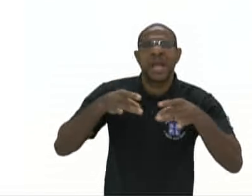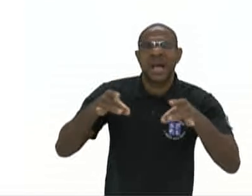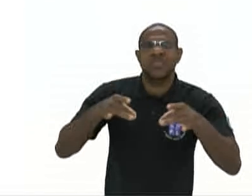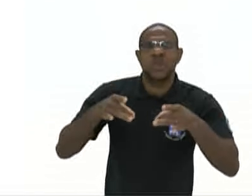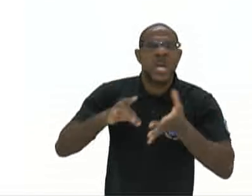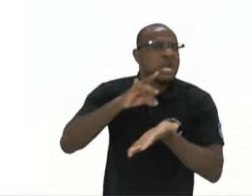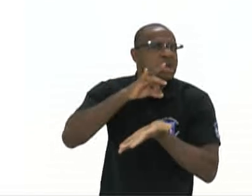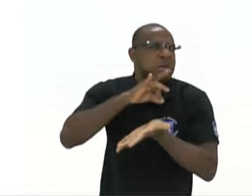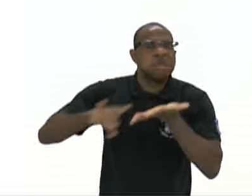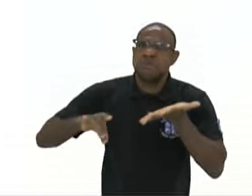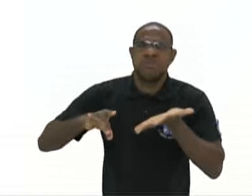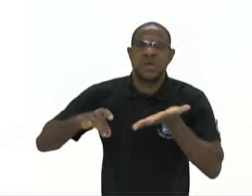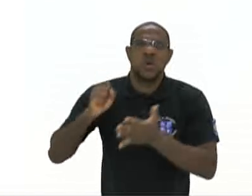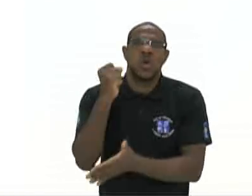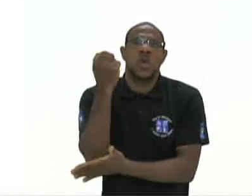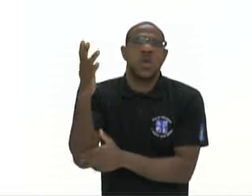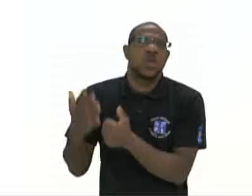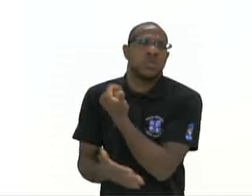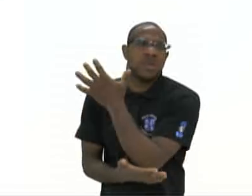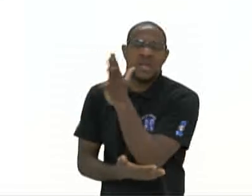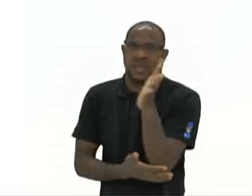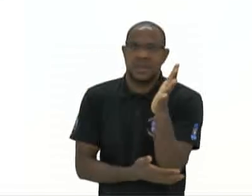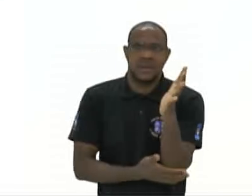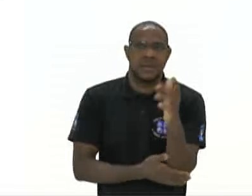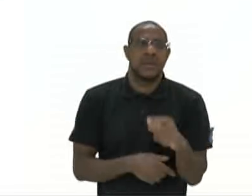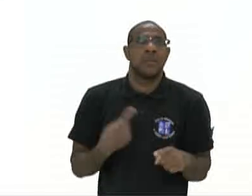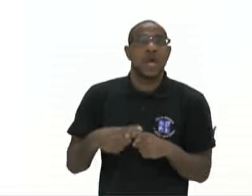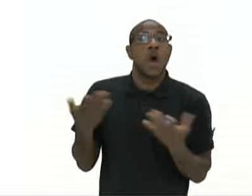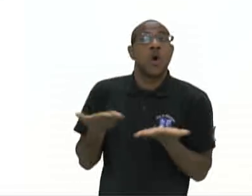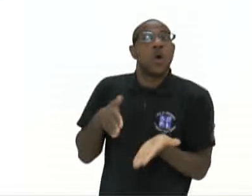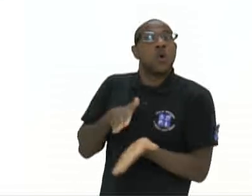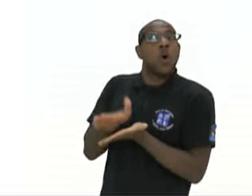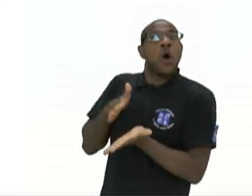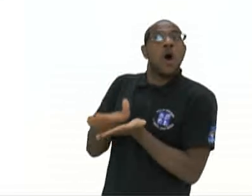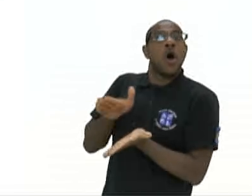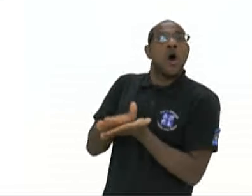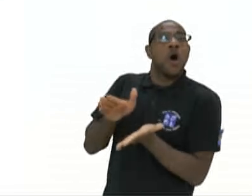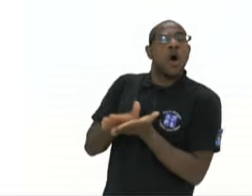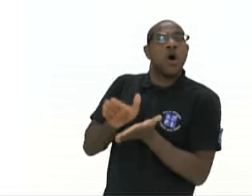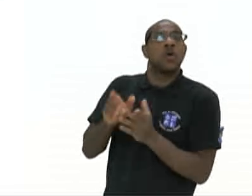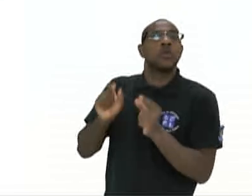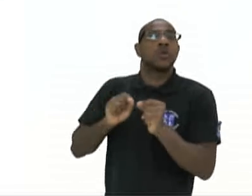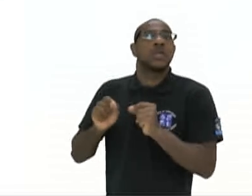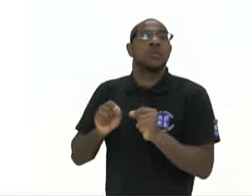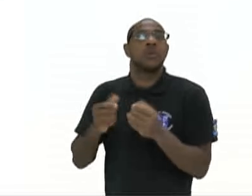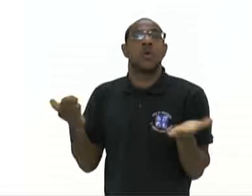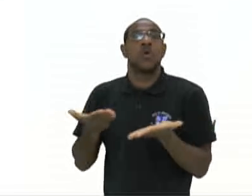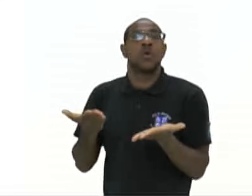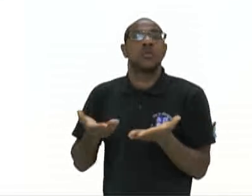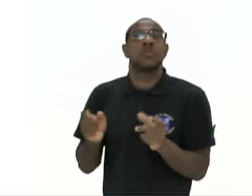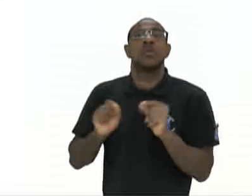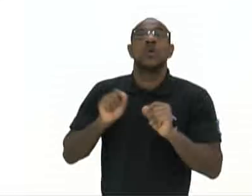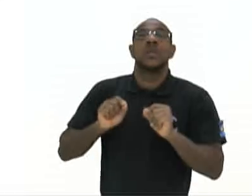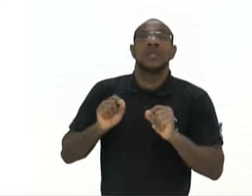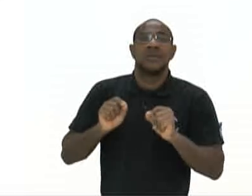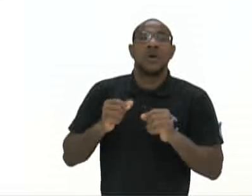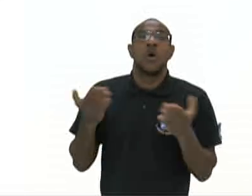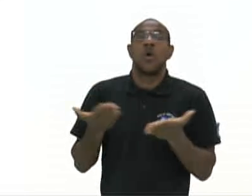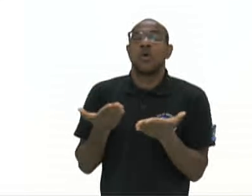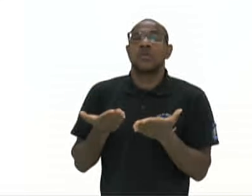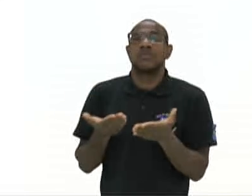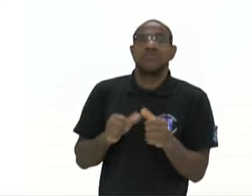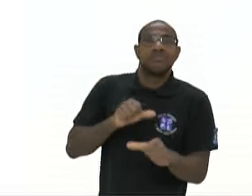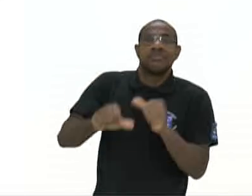ambiente? Banir o consumo de canudos de plástico se estabeleceu como uma tendência praticamente irreversível